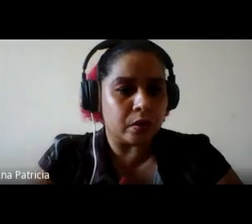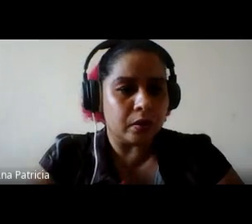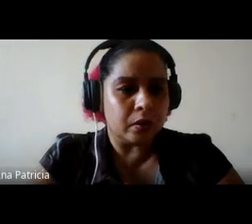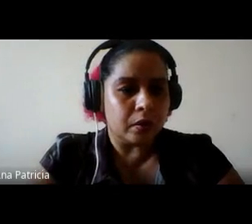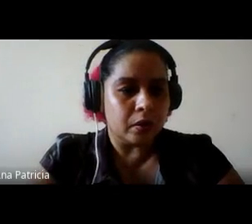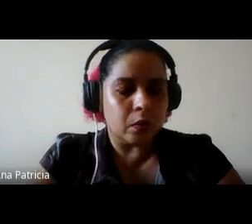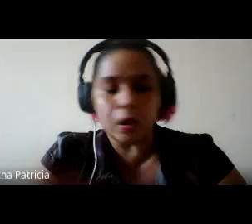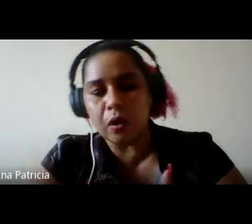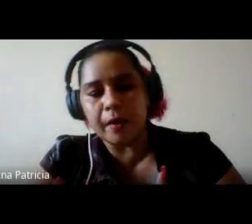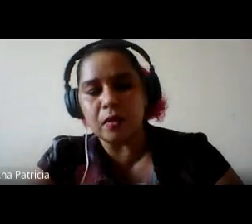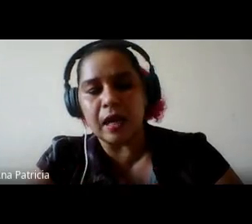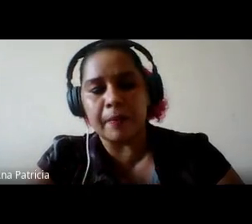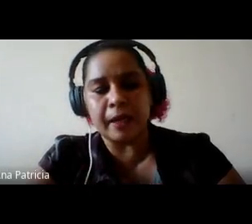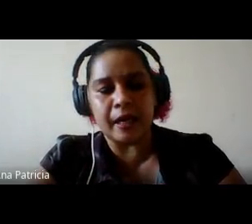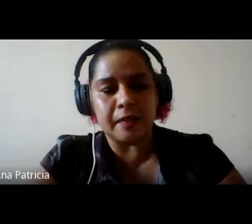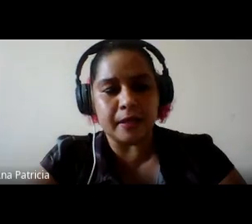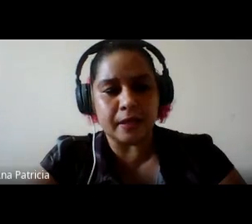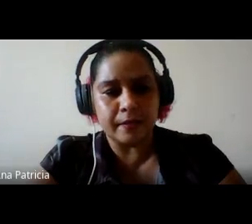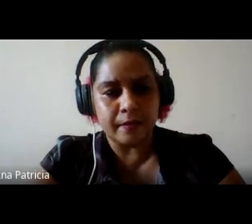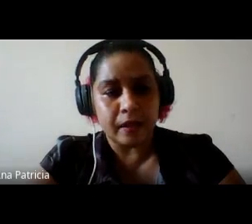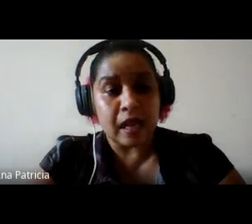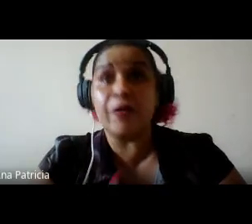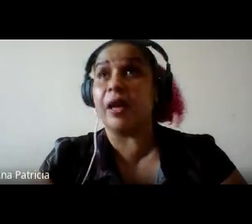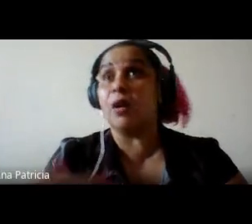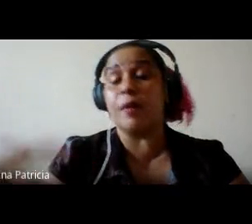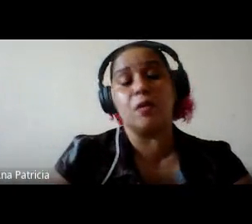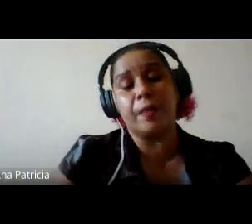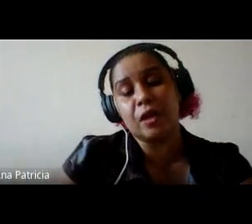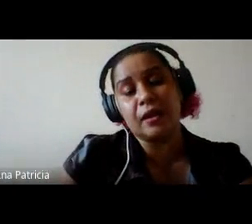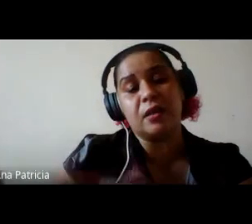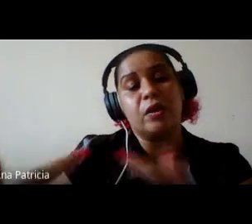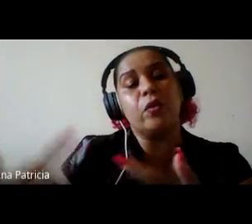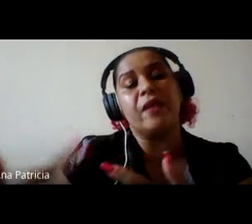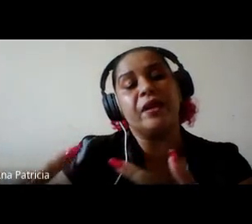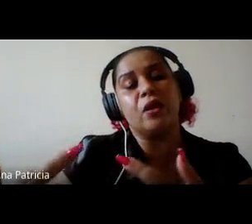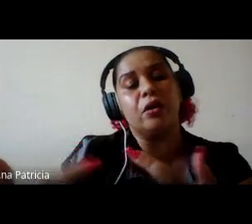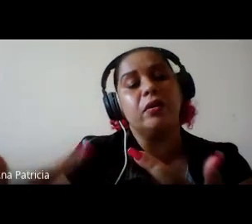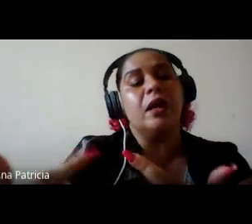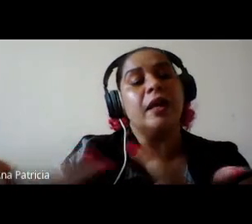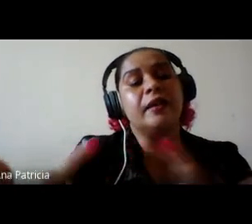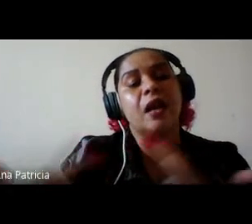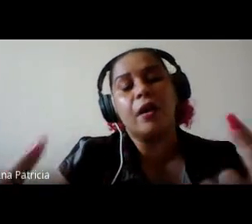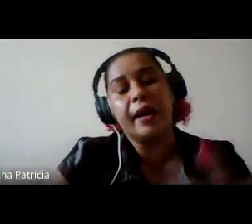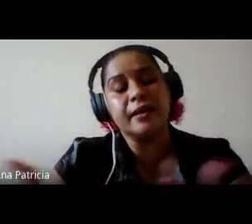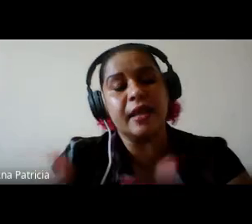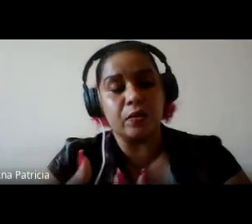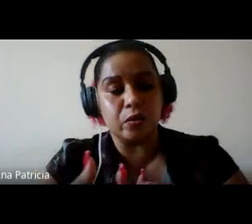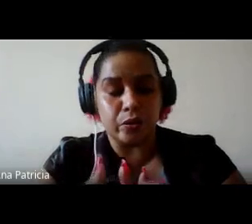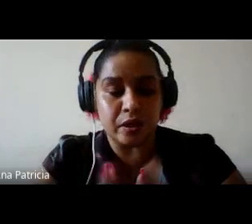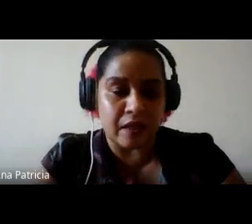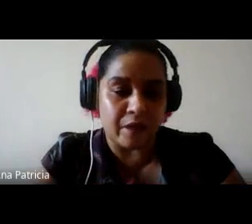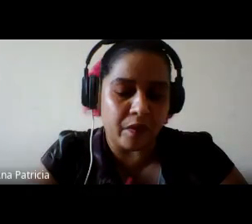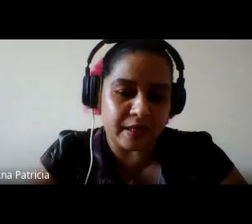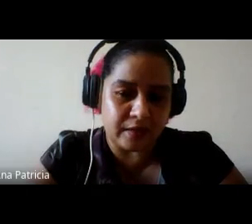surdos quando começou a aprender Libras. Aí foi que ele começou a prestar atenção que no refeitório tinha colegas que eram